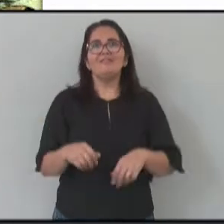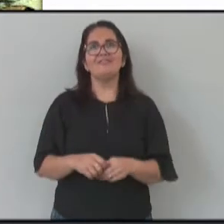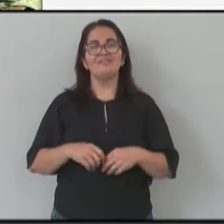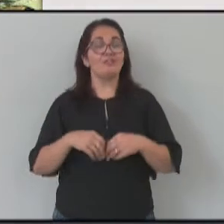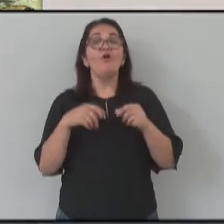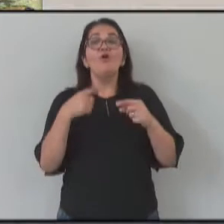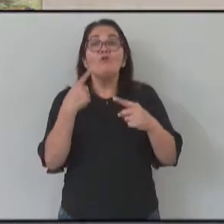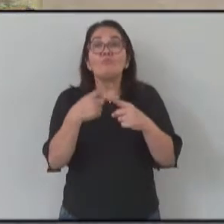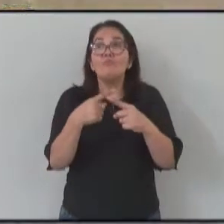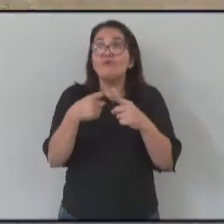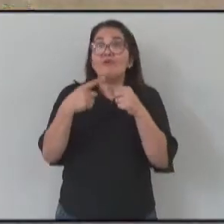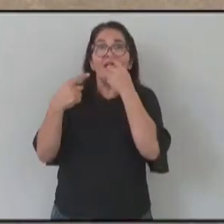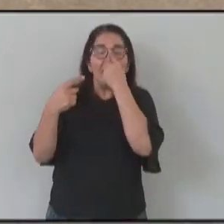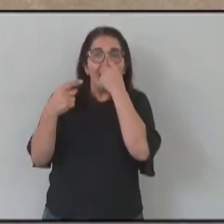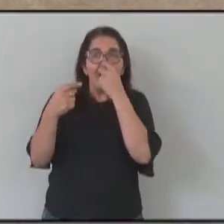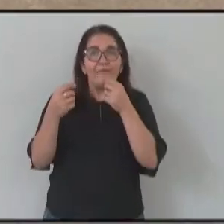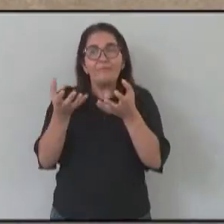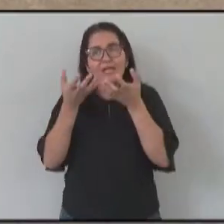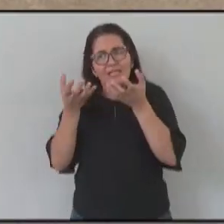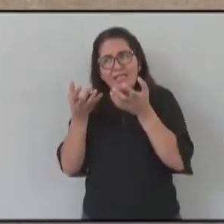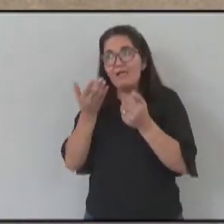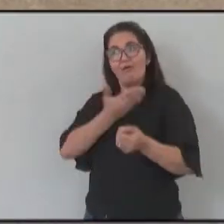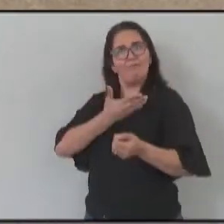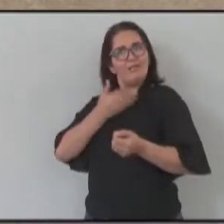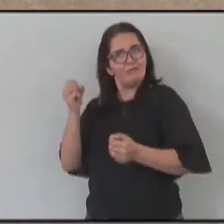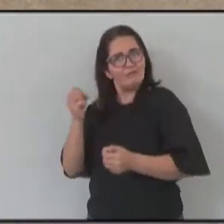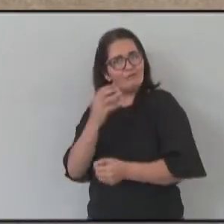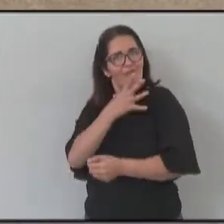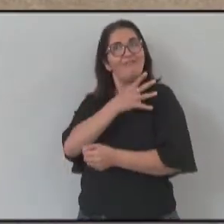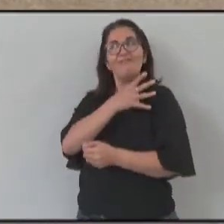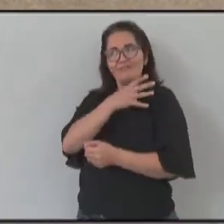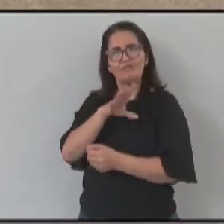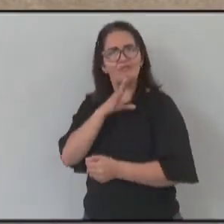portugueses, desconfiados, ficaram